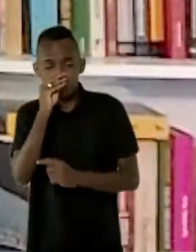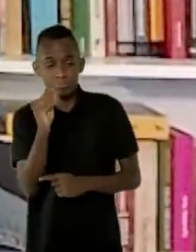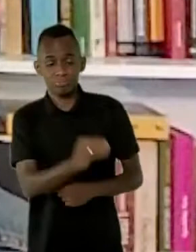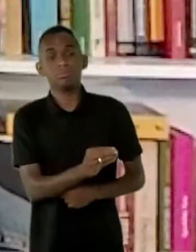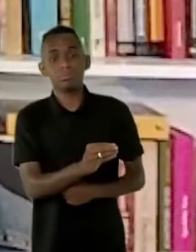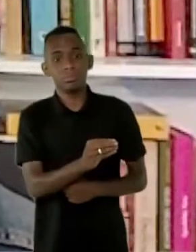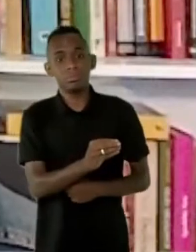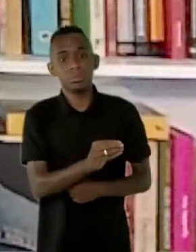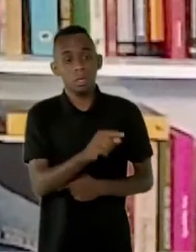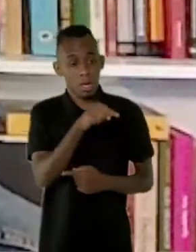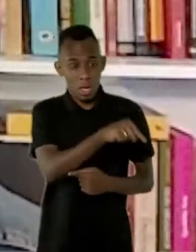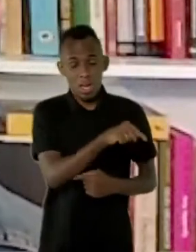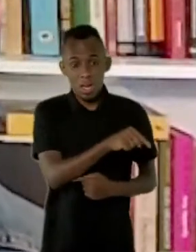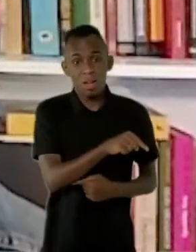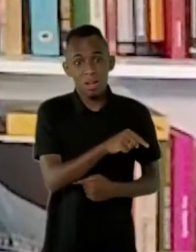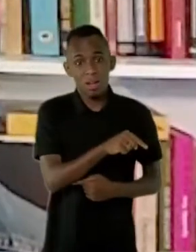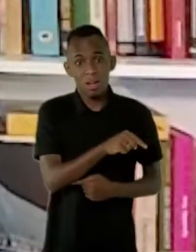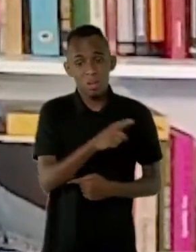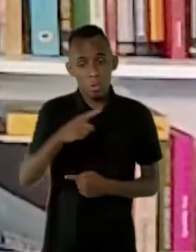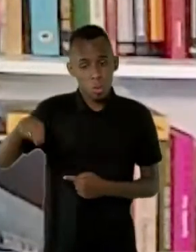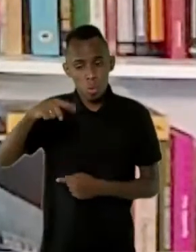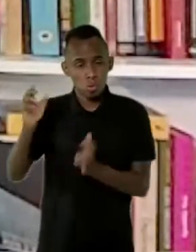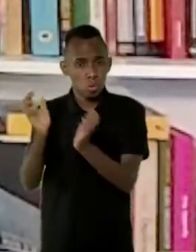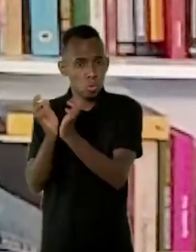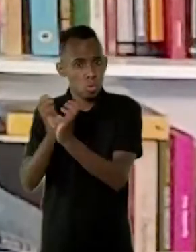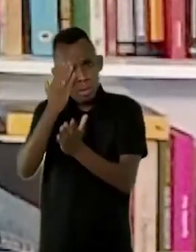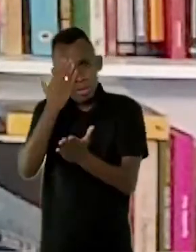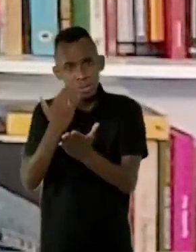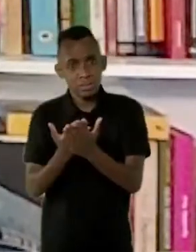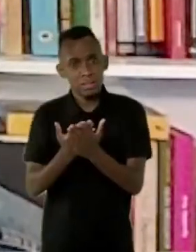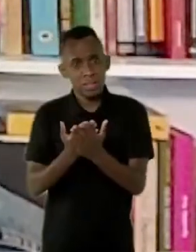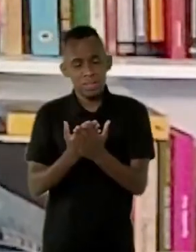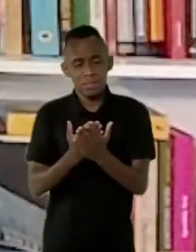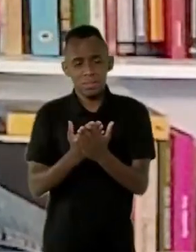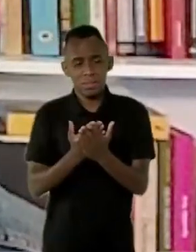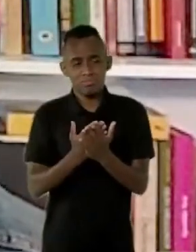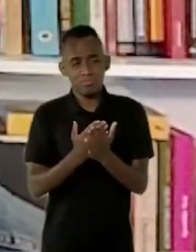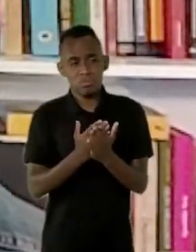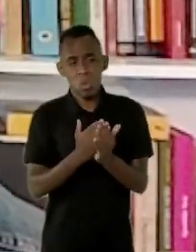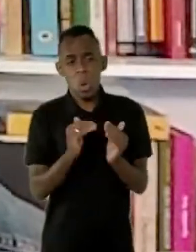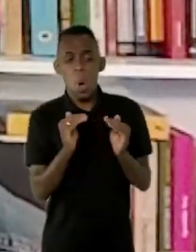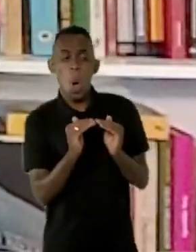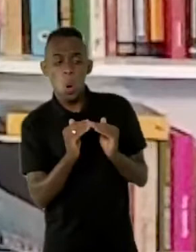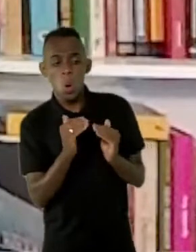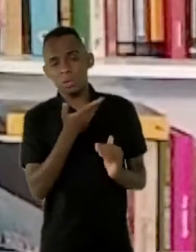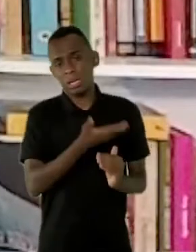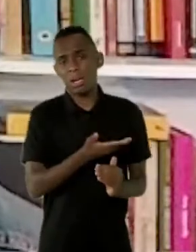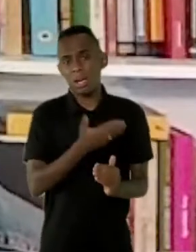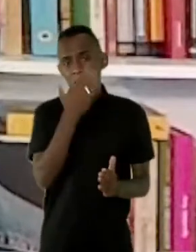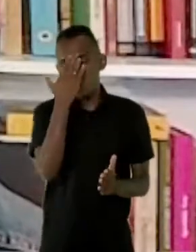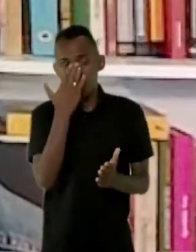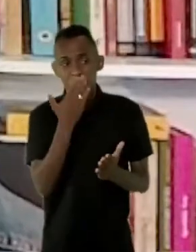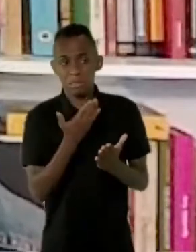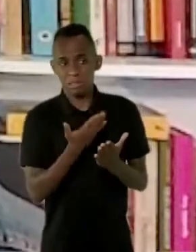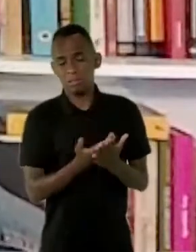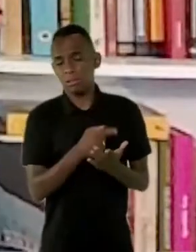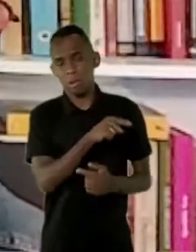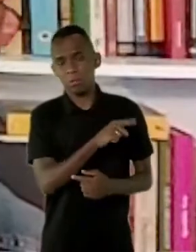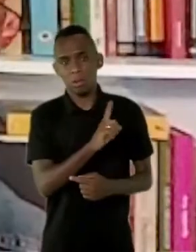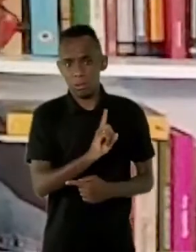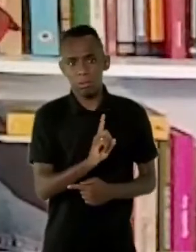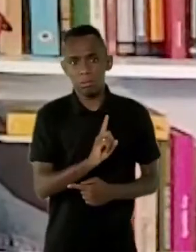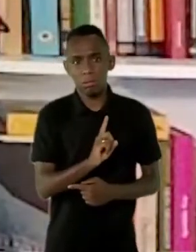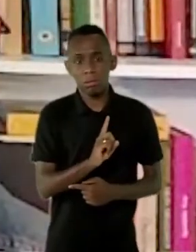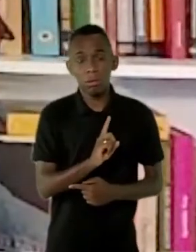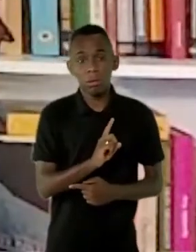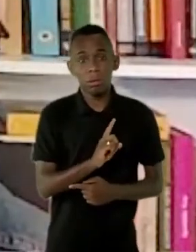entendida como uma mulher talvez pouco confiável do ponto de vista de você trazer para o seu círculo. Depois,